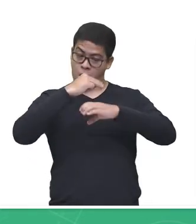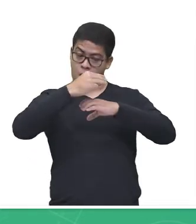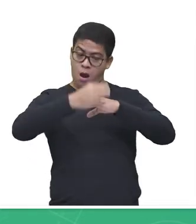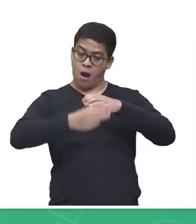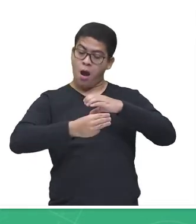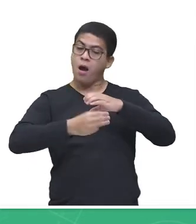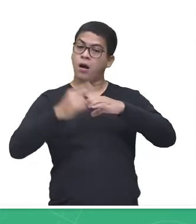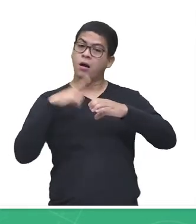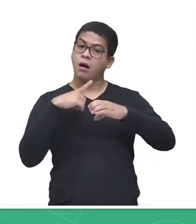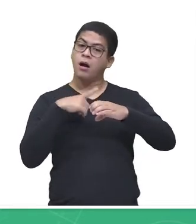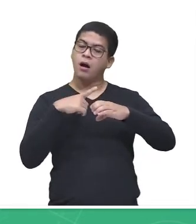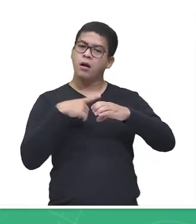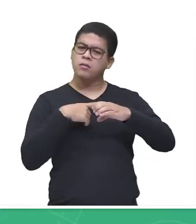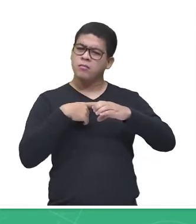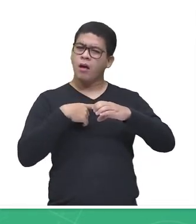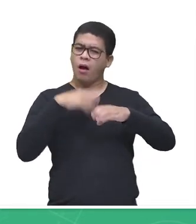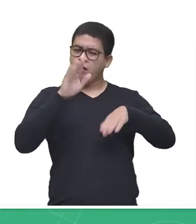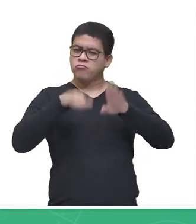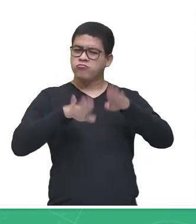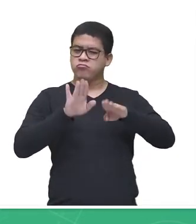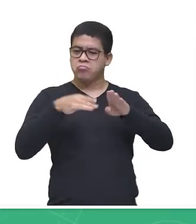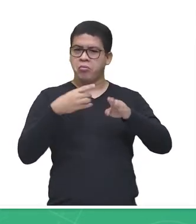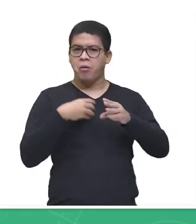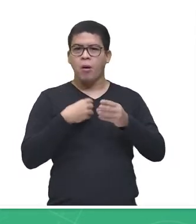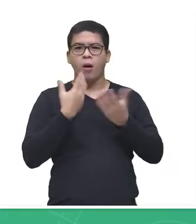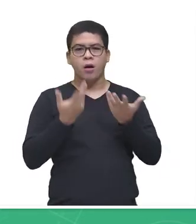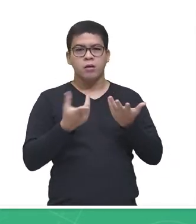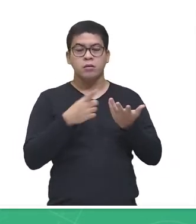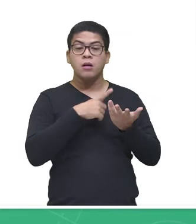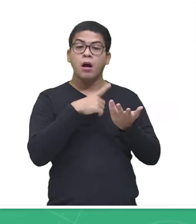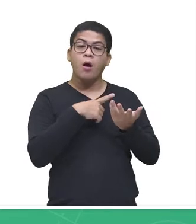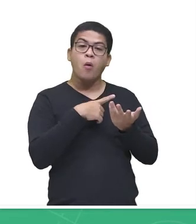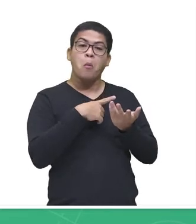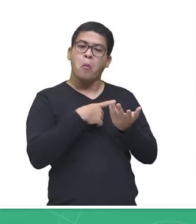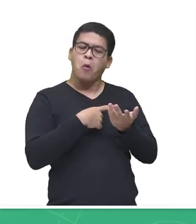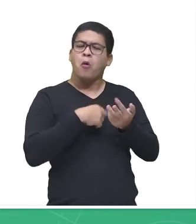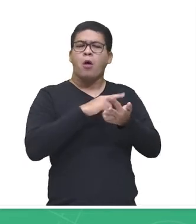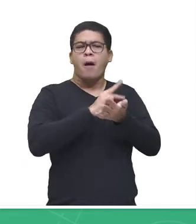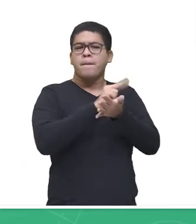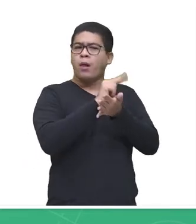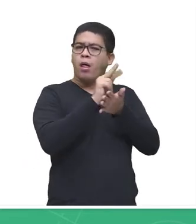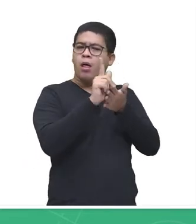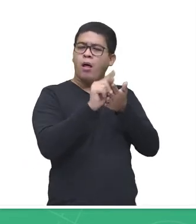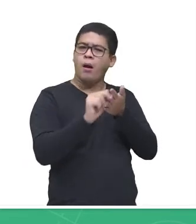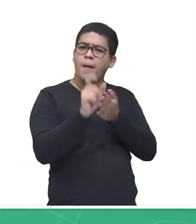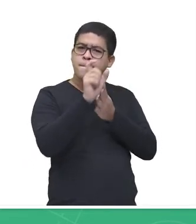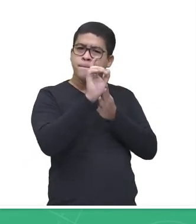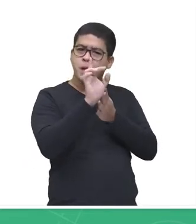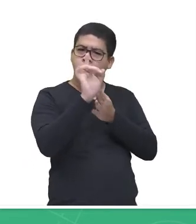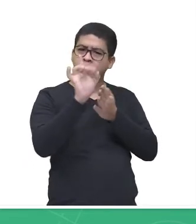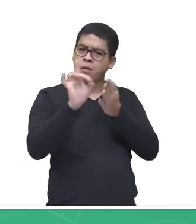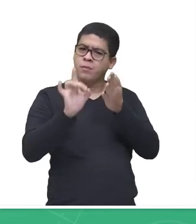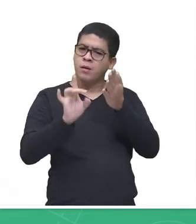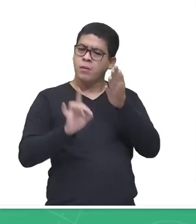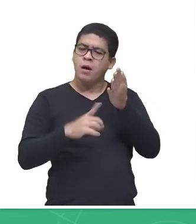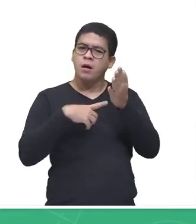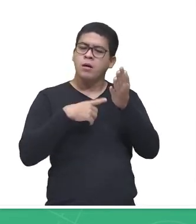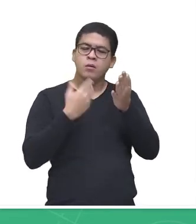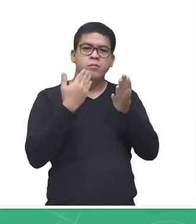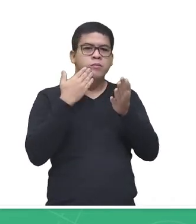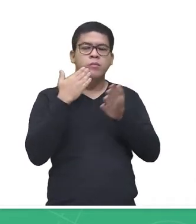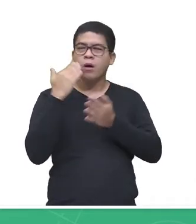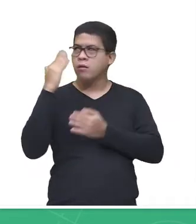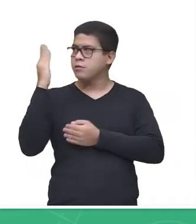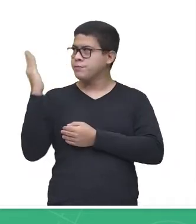endoplasmático granuloso ou não granuloso, complexo de Golgi ou golgiense, lisossomos,